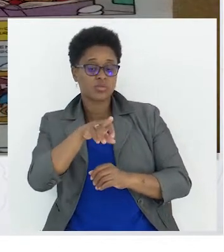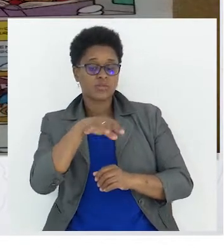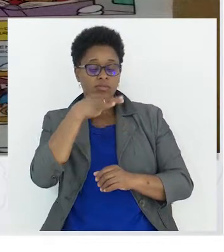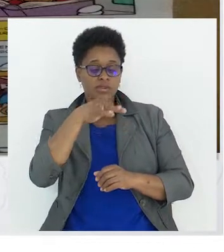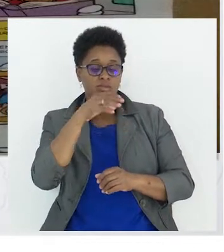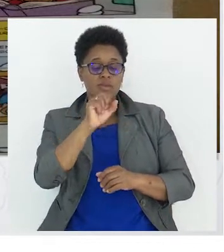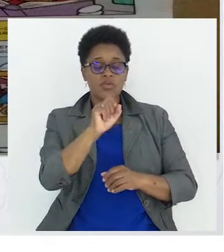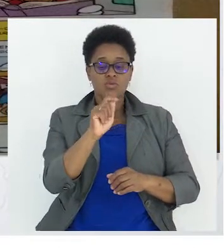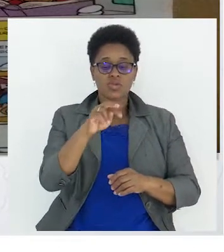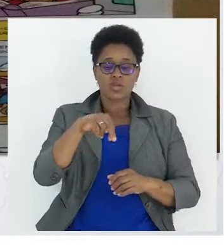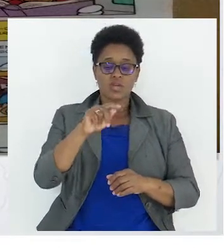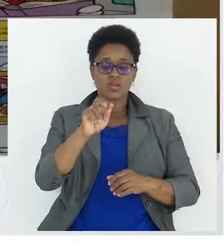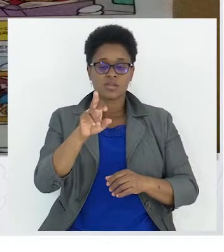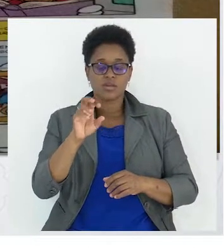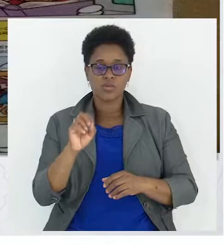o género